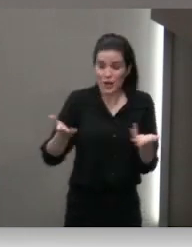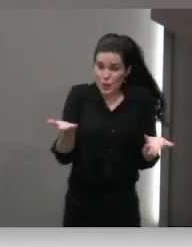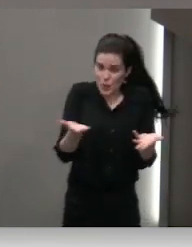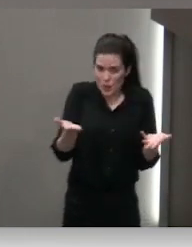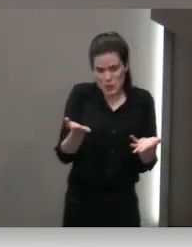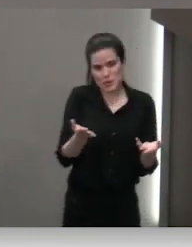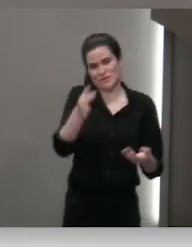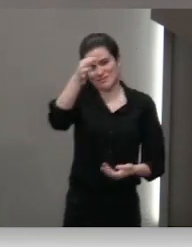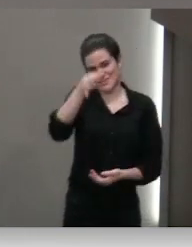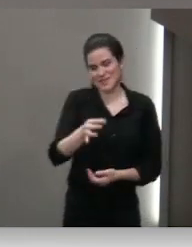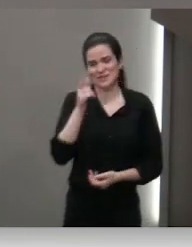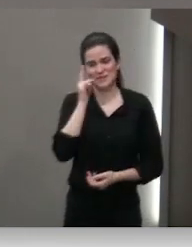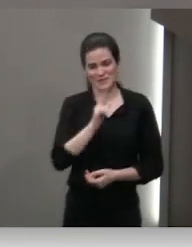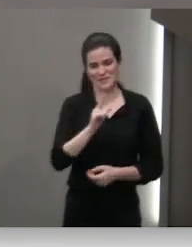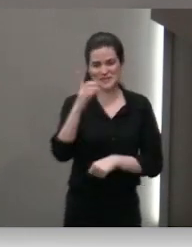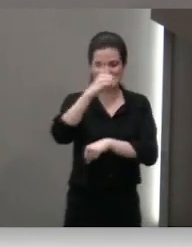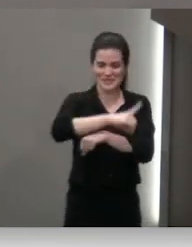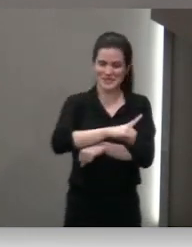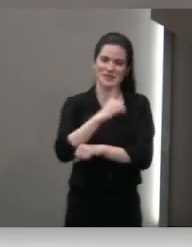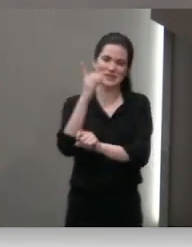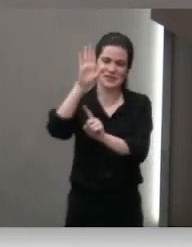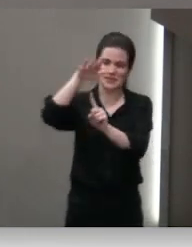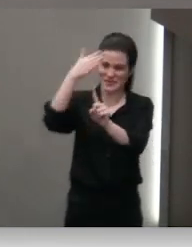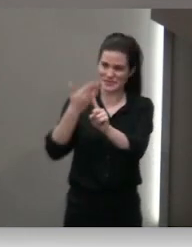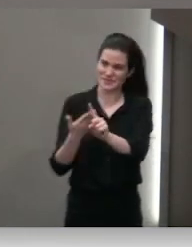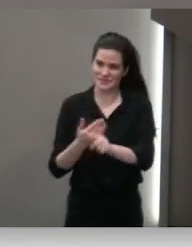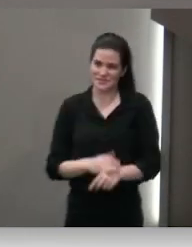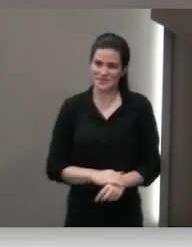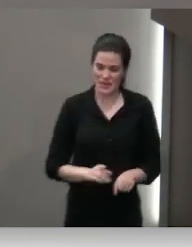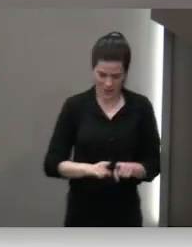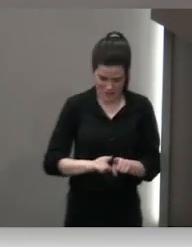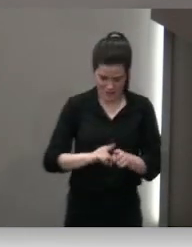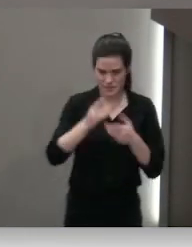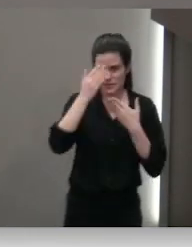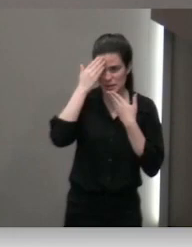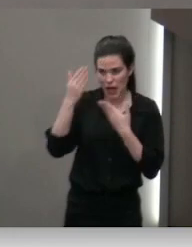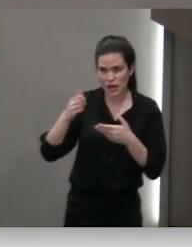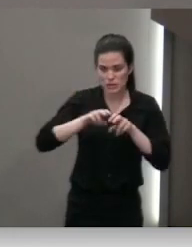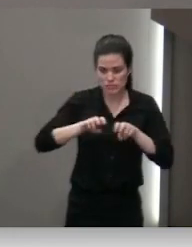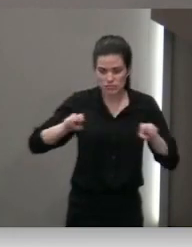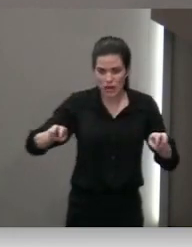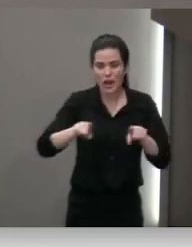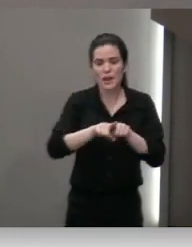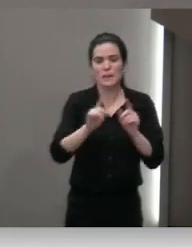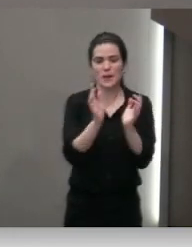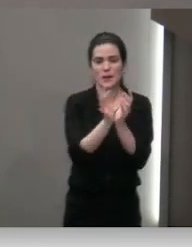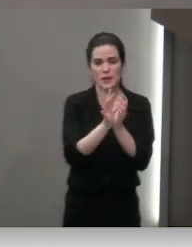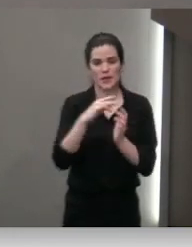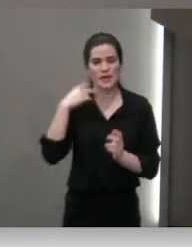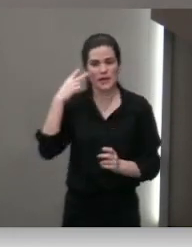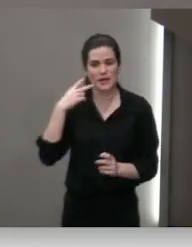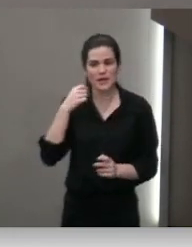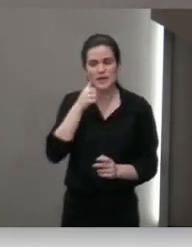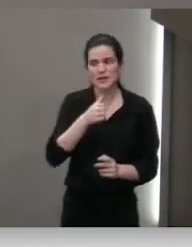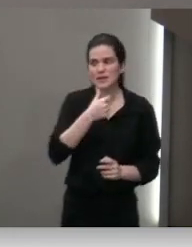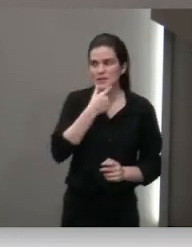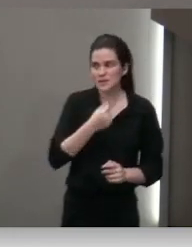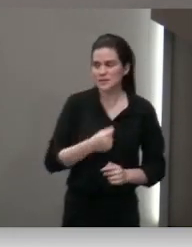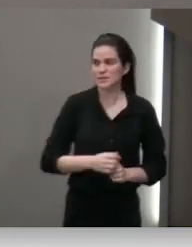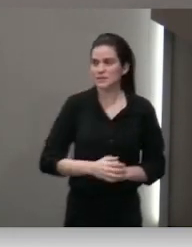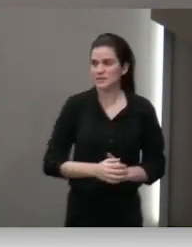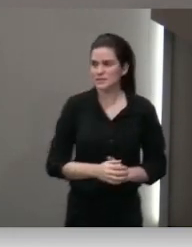fazendo seu grande expediente, Alberto. Agradeço à mesa diretora, aos colegas vereadores e vereadoras, por aprovar